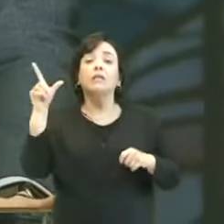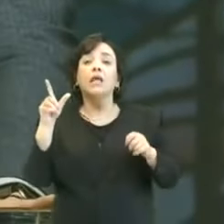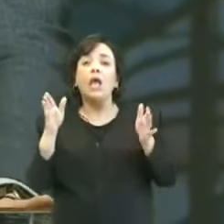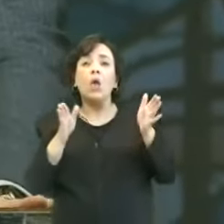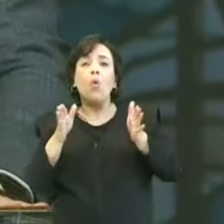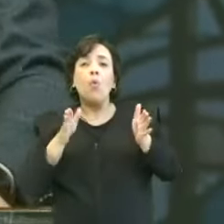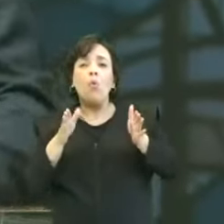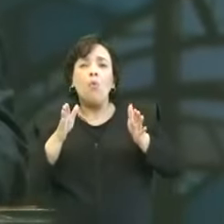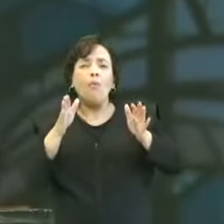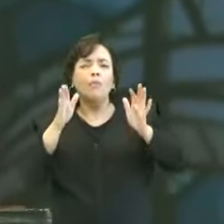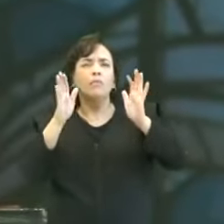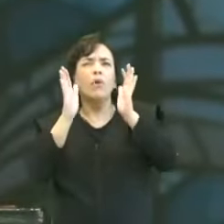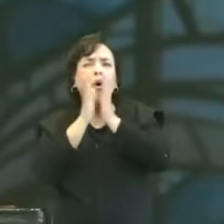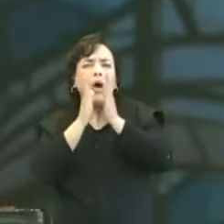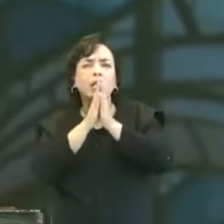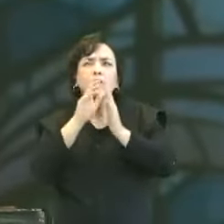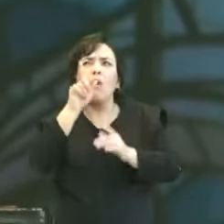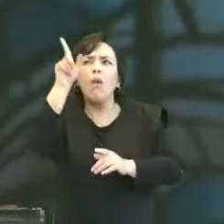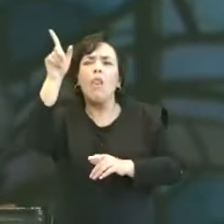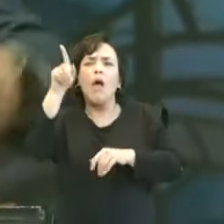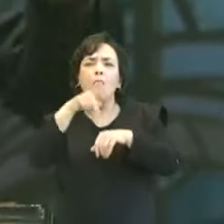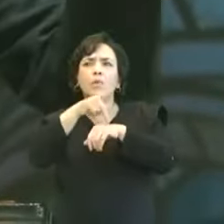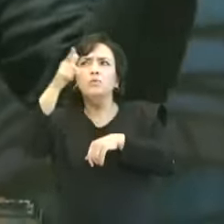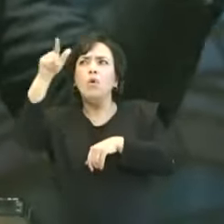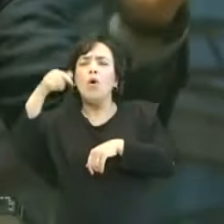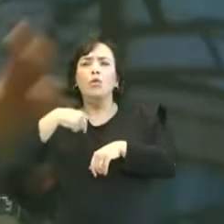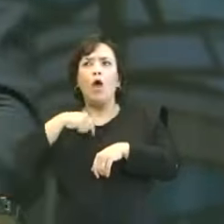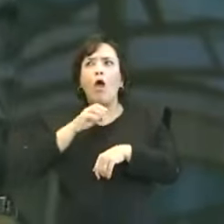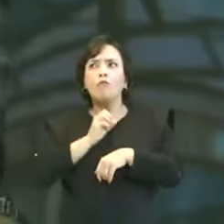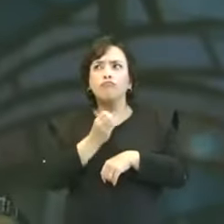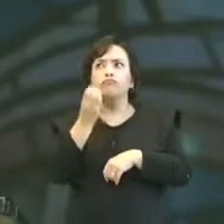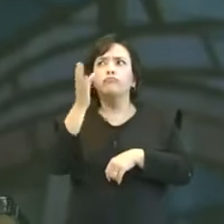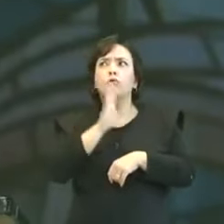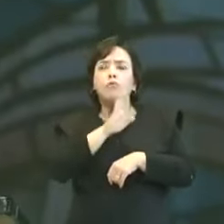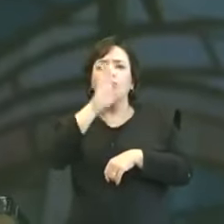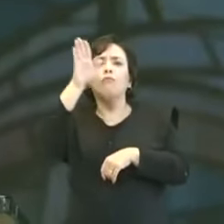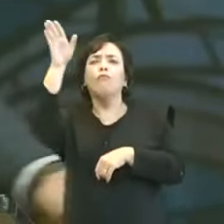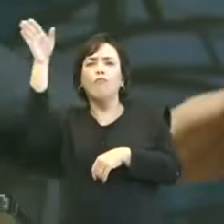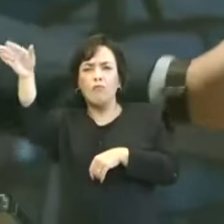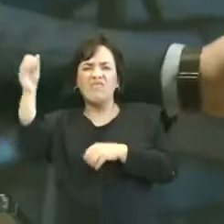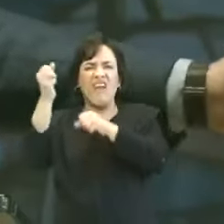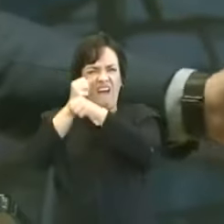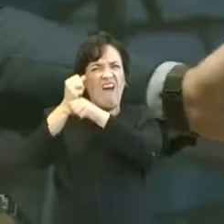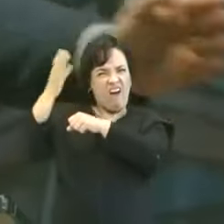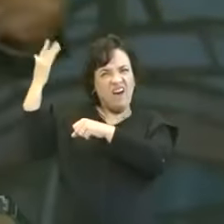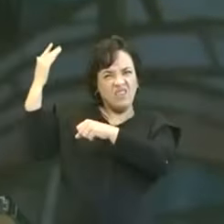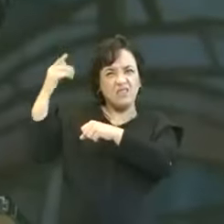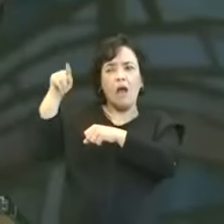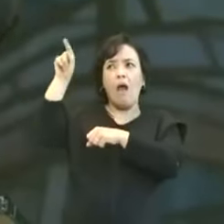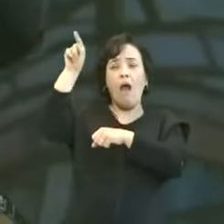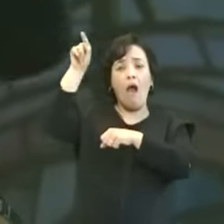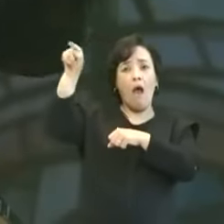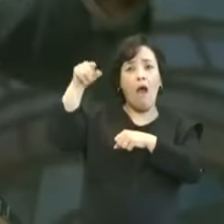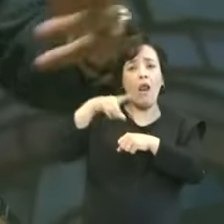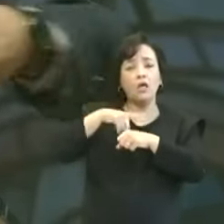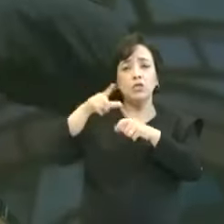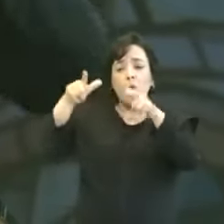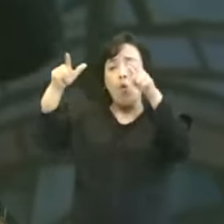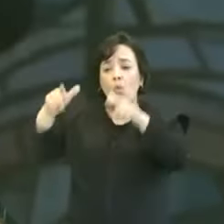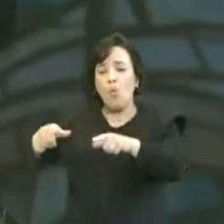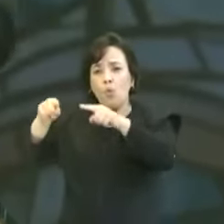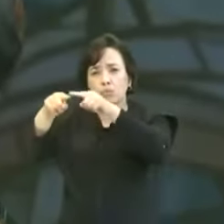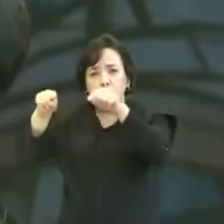Kansas. E eu fui para lá, isso há anos atrás. E tinham salas de oração onde as pessoas